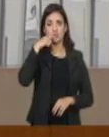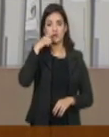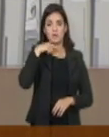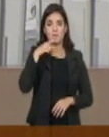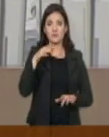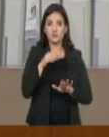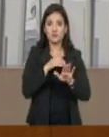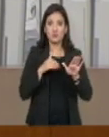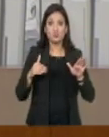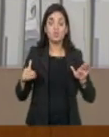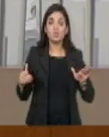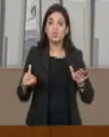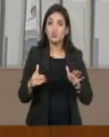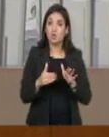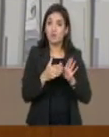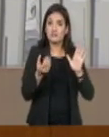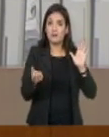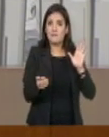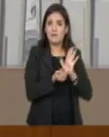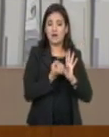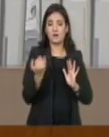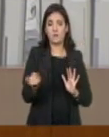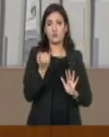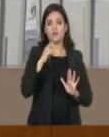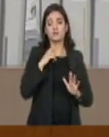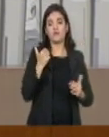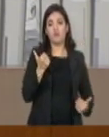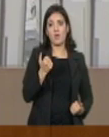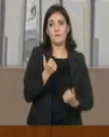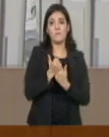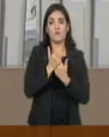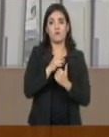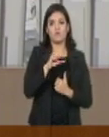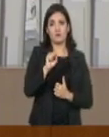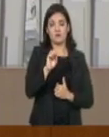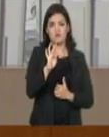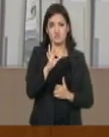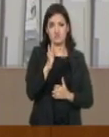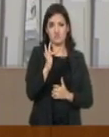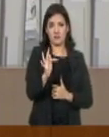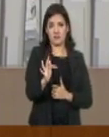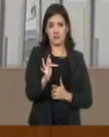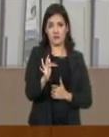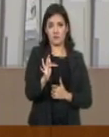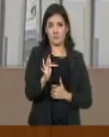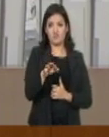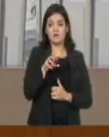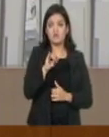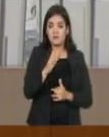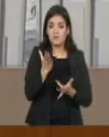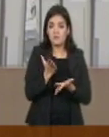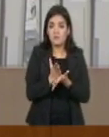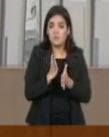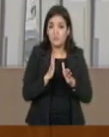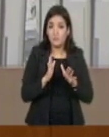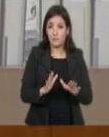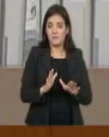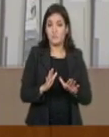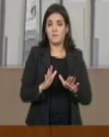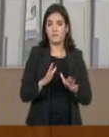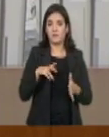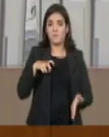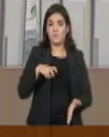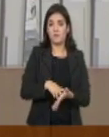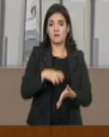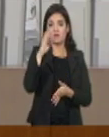Todos esses marcos normativos contaram com o apoio do Supremo Tribunal Federal. Se há combate à impunidade no Brasil, é em